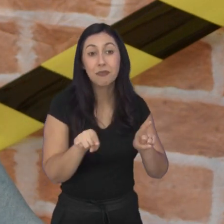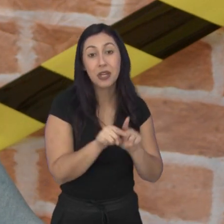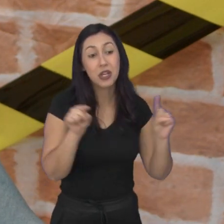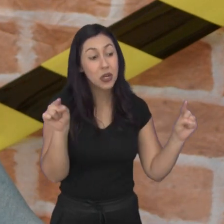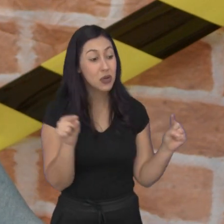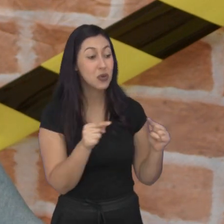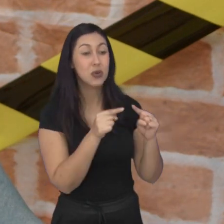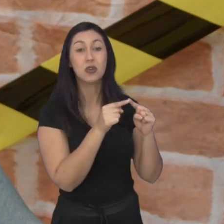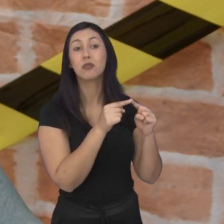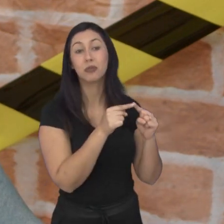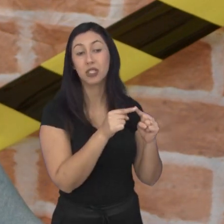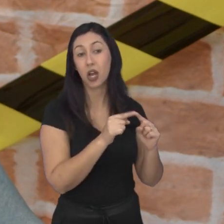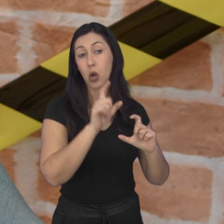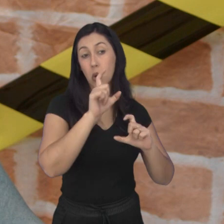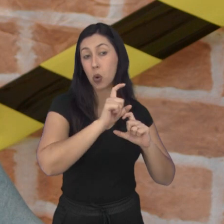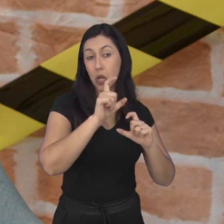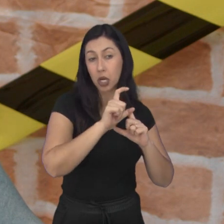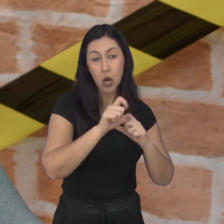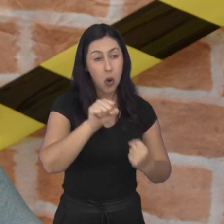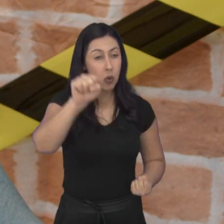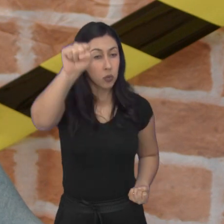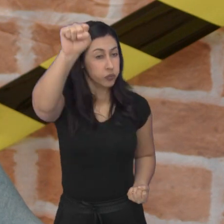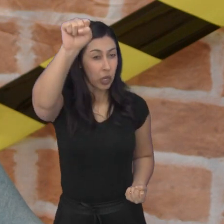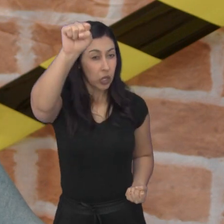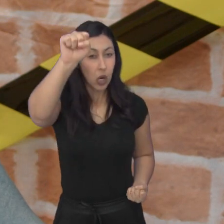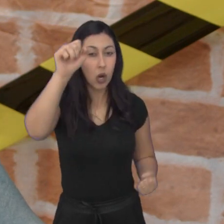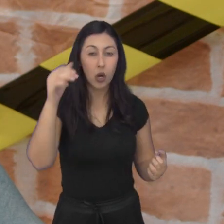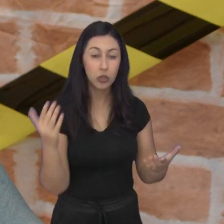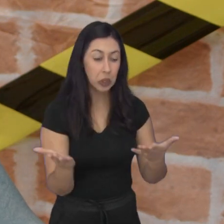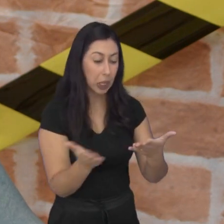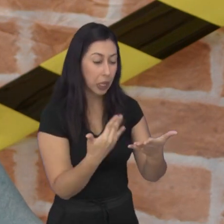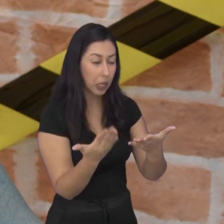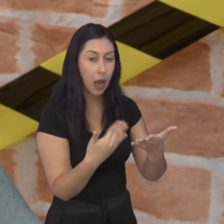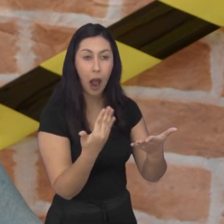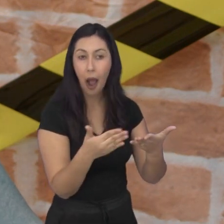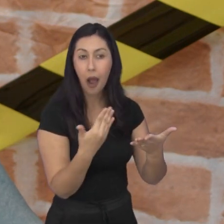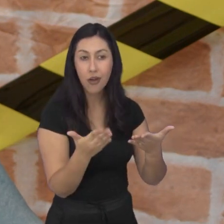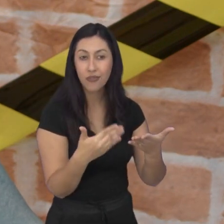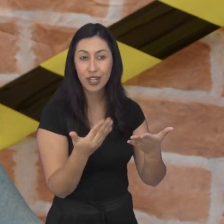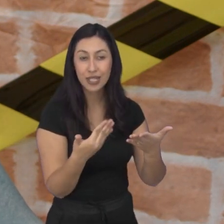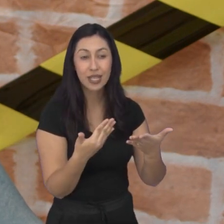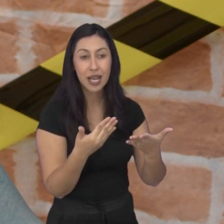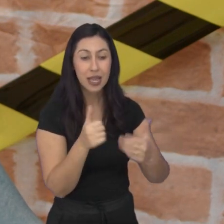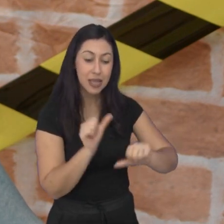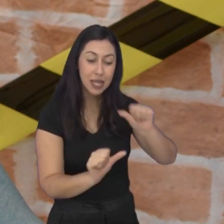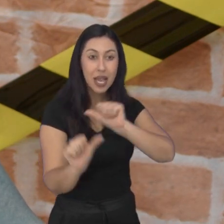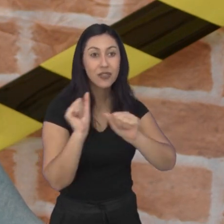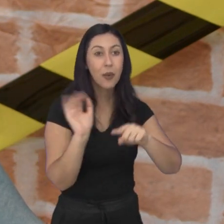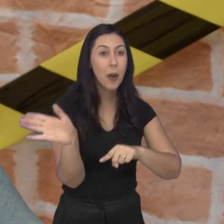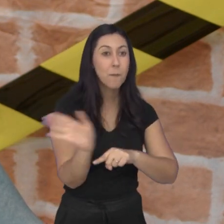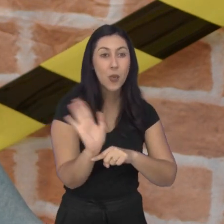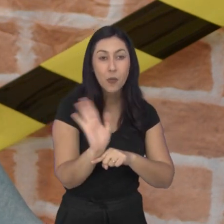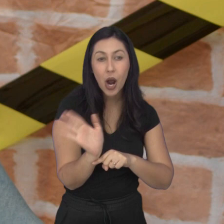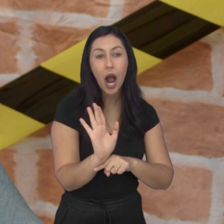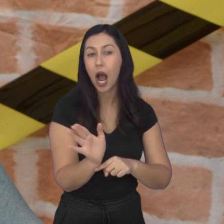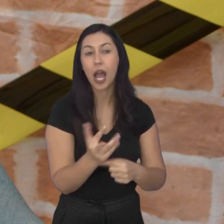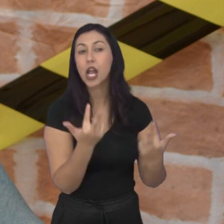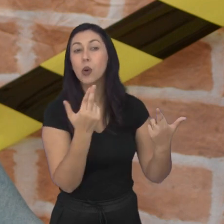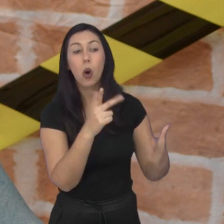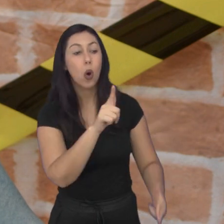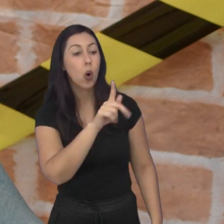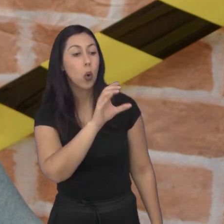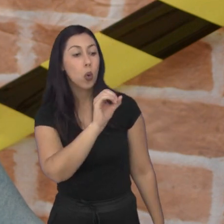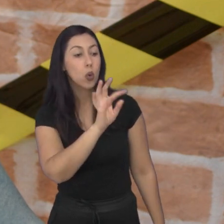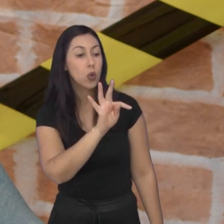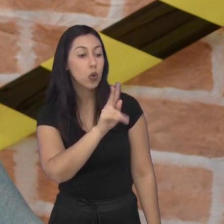com quadrinhos de heróis, quadrinhos de editoras um pouco mais celebradas, que, sei lá, Nova Gotham e coisas assim,